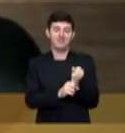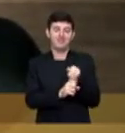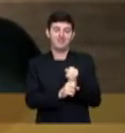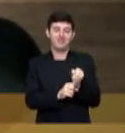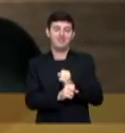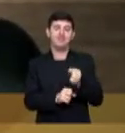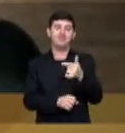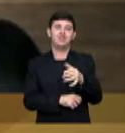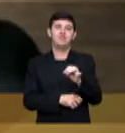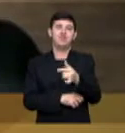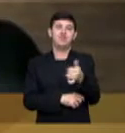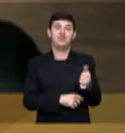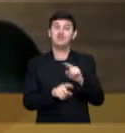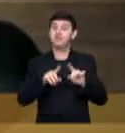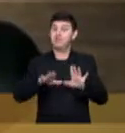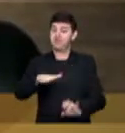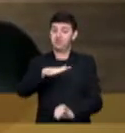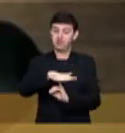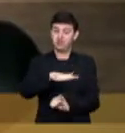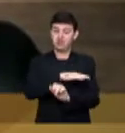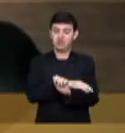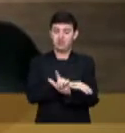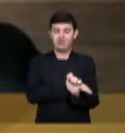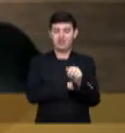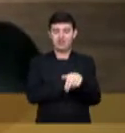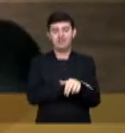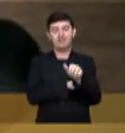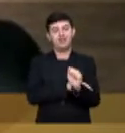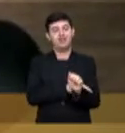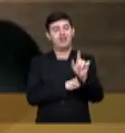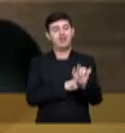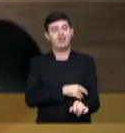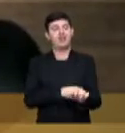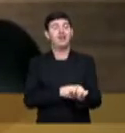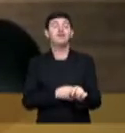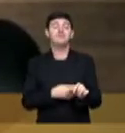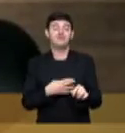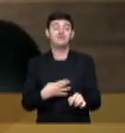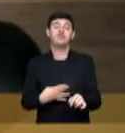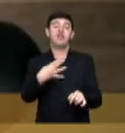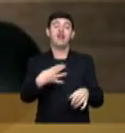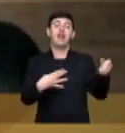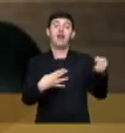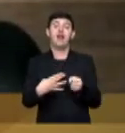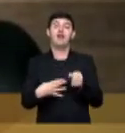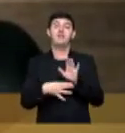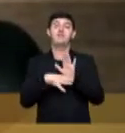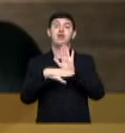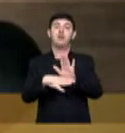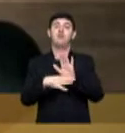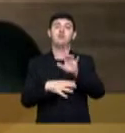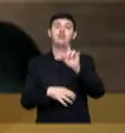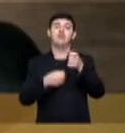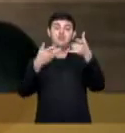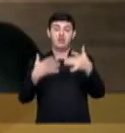Instituto Alana, devidamente admitido como amicus curiae, informa que a lei impugnada,